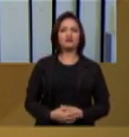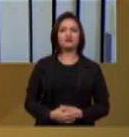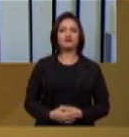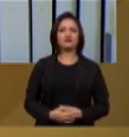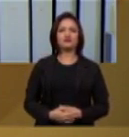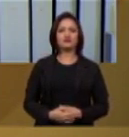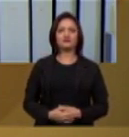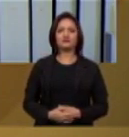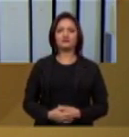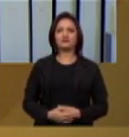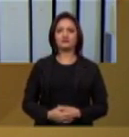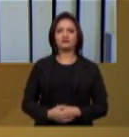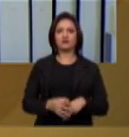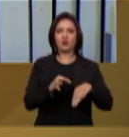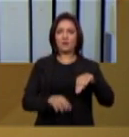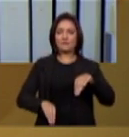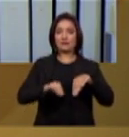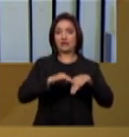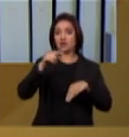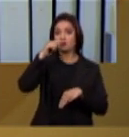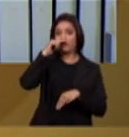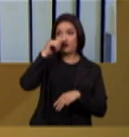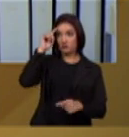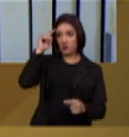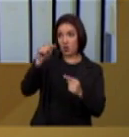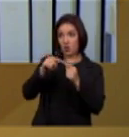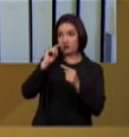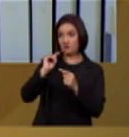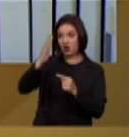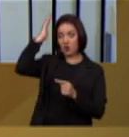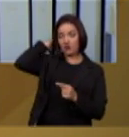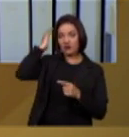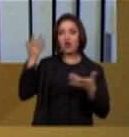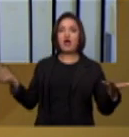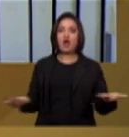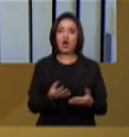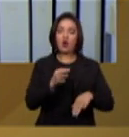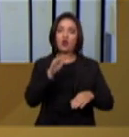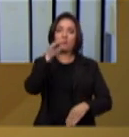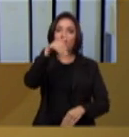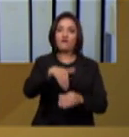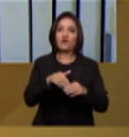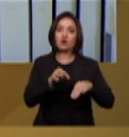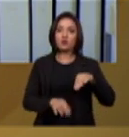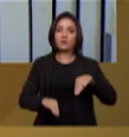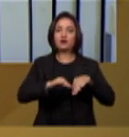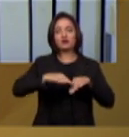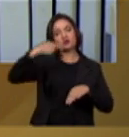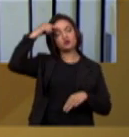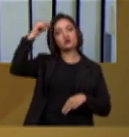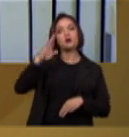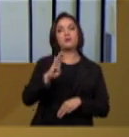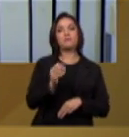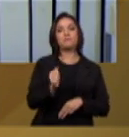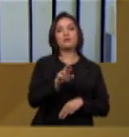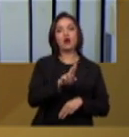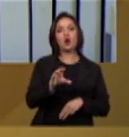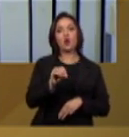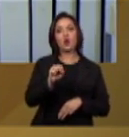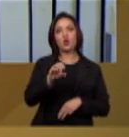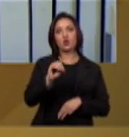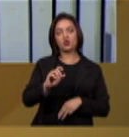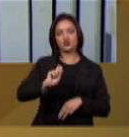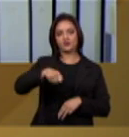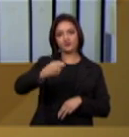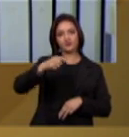Ministro Luiz Edson Fachin acompanha o ministro Marco Aurélio. Como voto, o ministro Luiz Roberto Barroso. Bom dia, presidente. Bom dia,